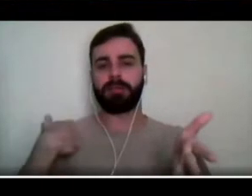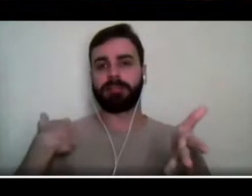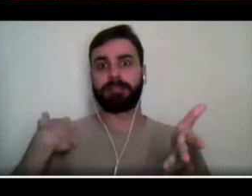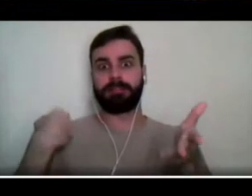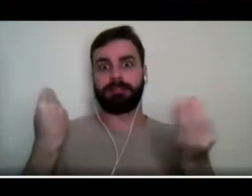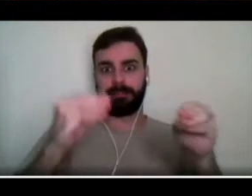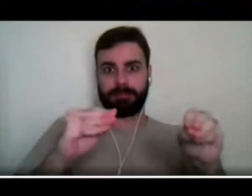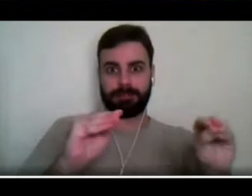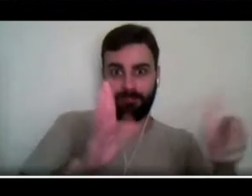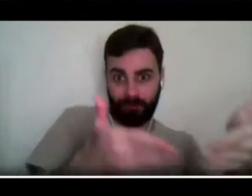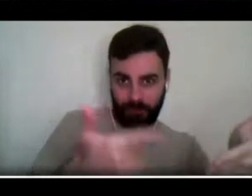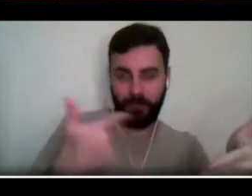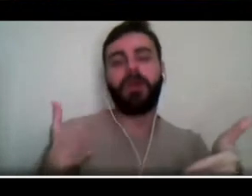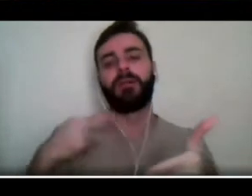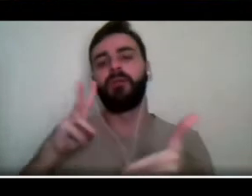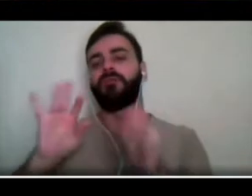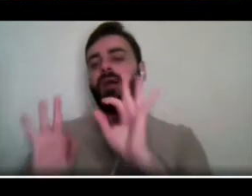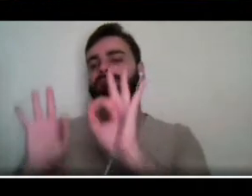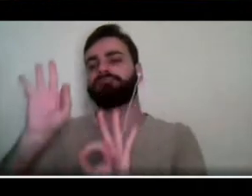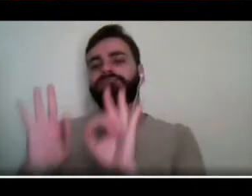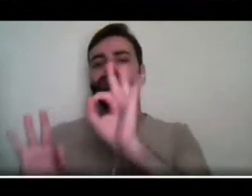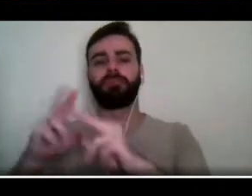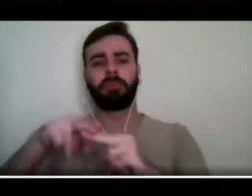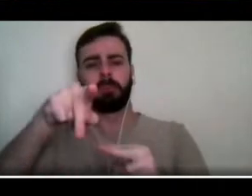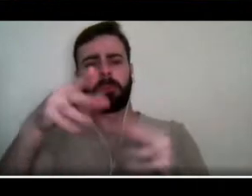apagar esse tanto de quadradinho que eu fiz aqui, senão ninguém vai entender.